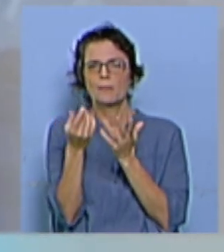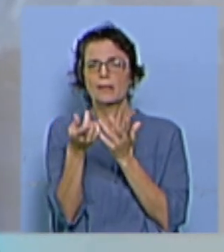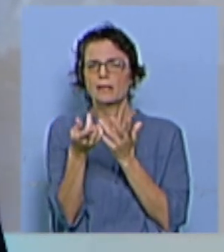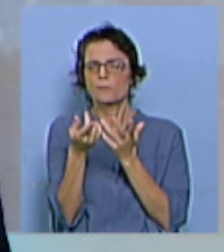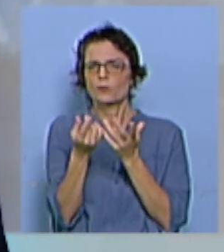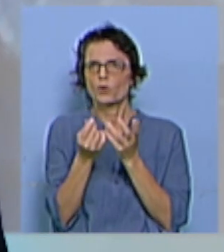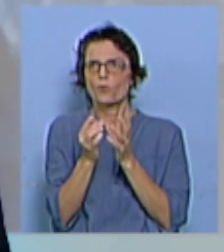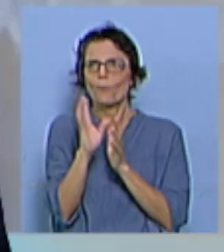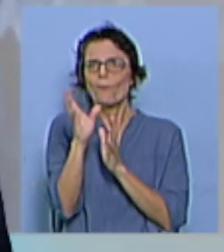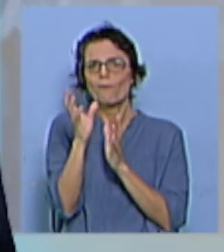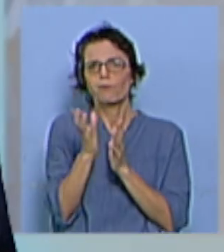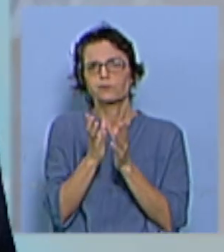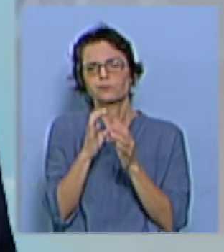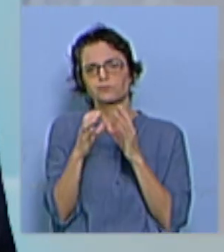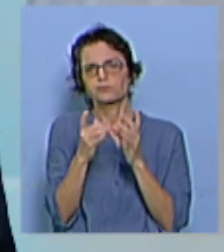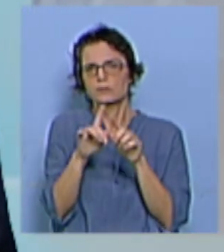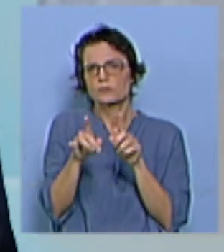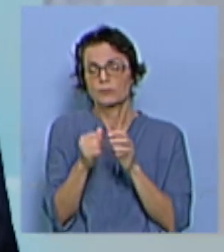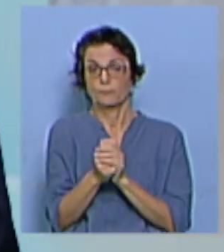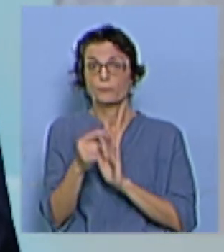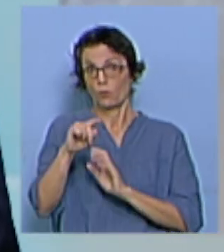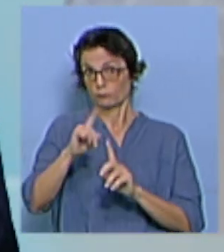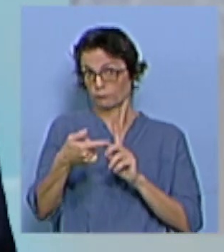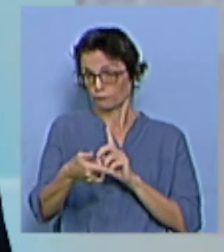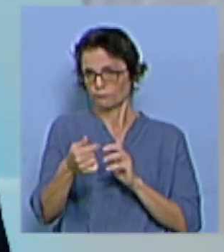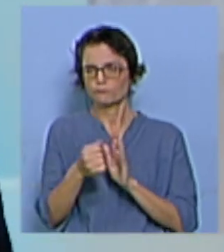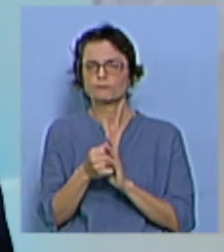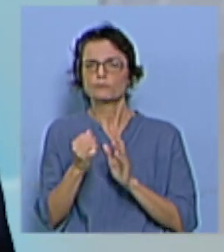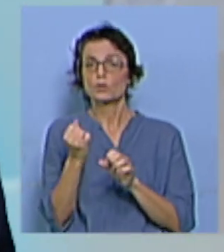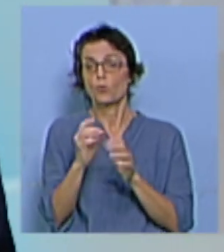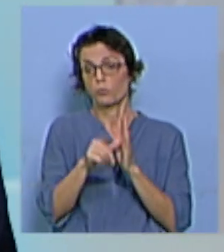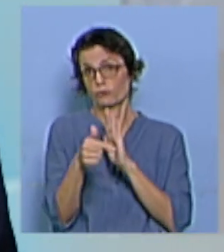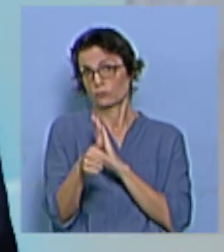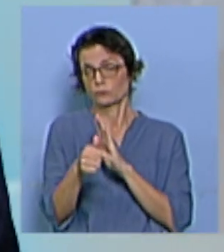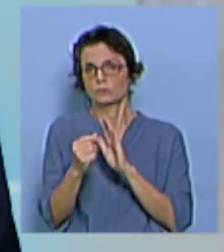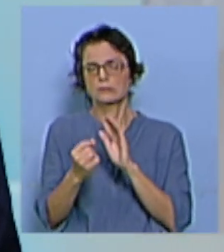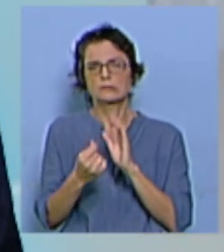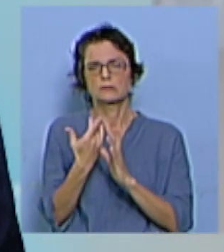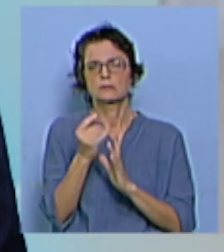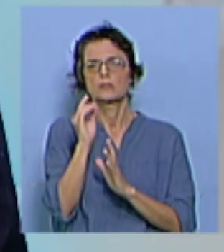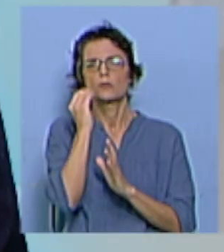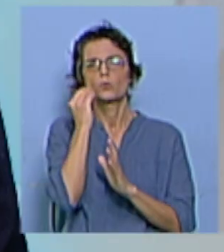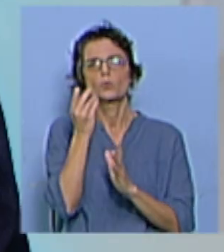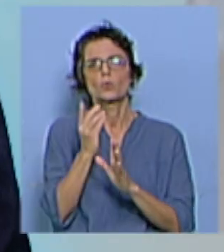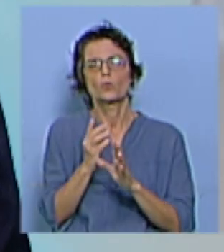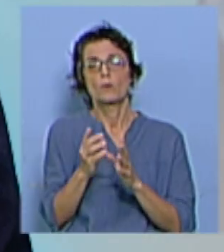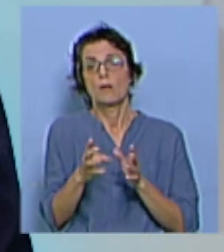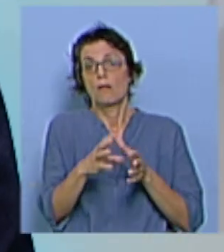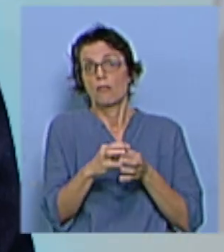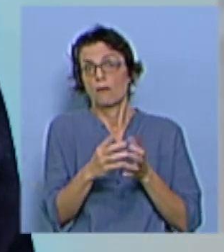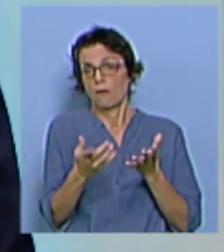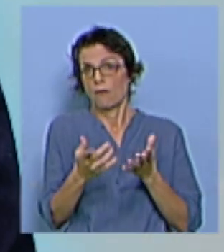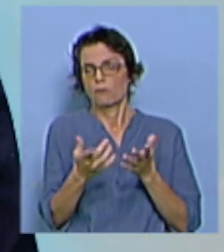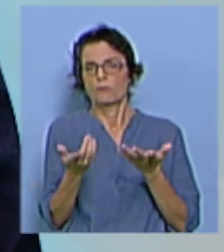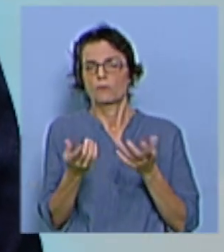pouco diferente do que temos este ano. Este ano o Sunset com Deus surge no contexto que segue aquele tempo todo que estivemos